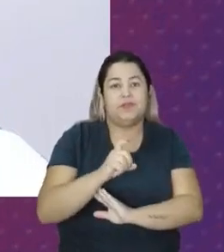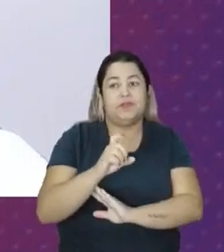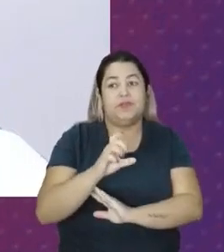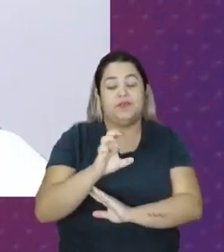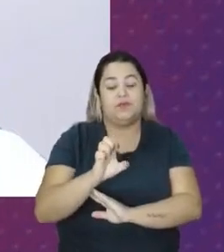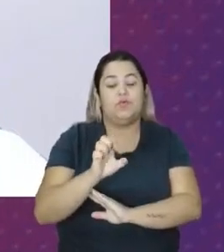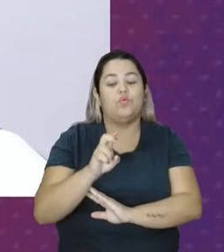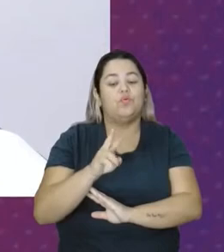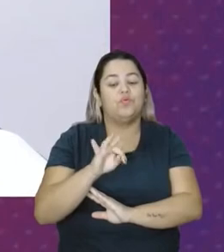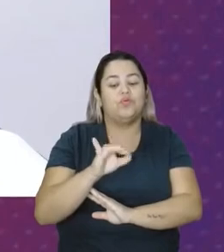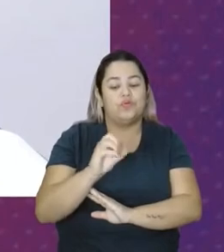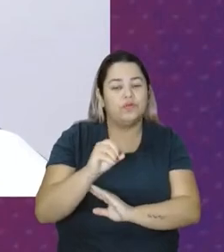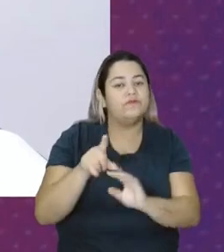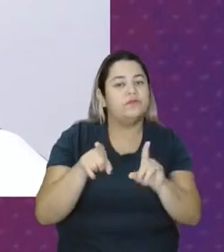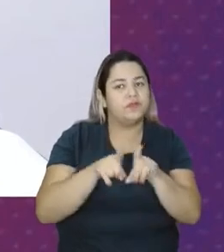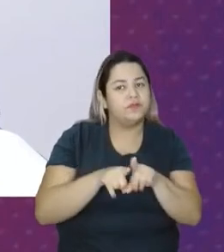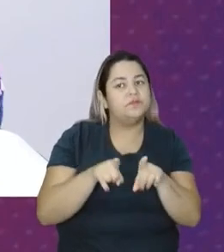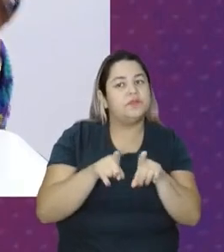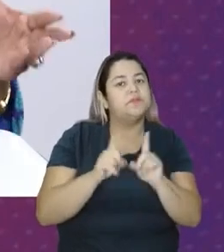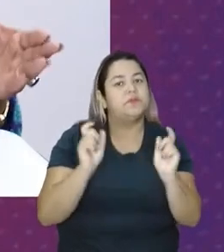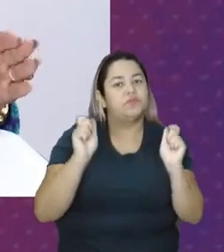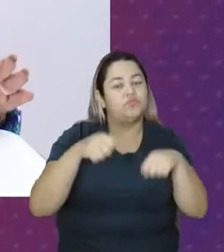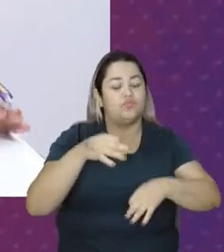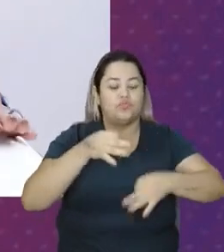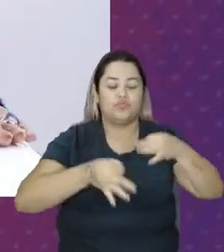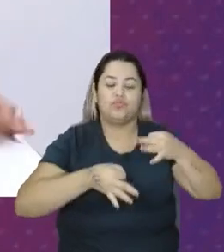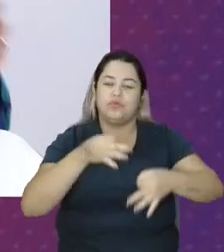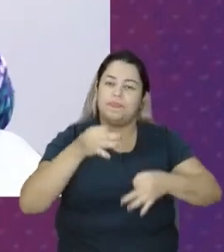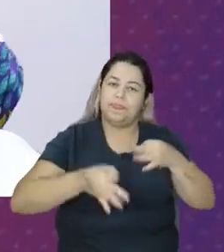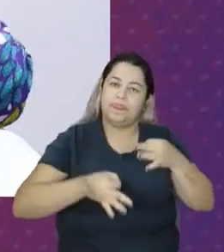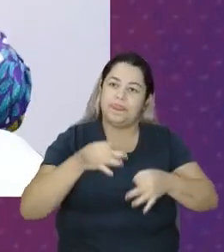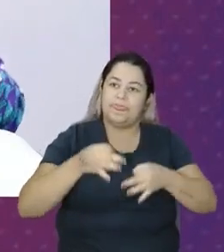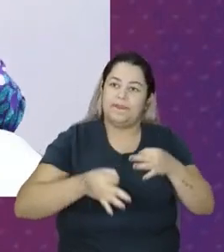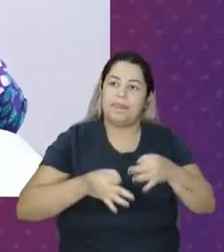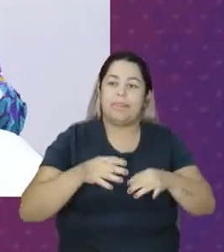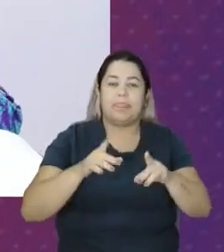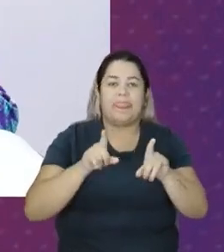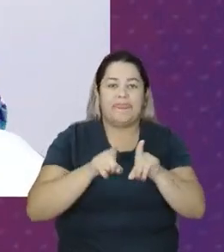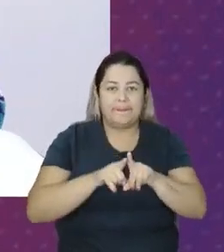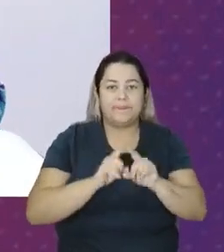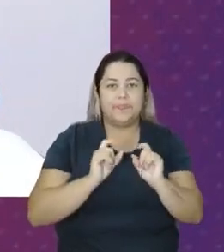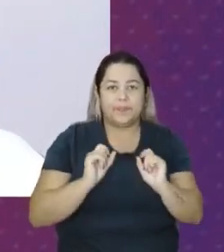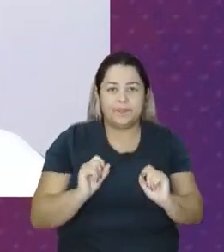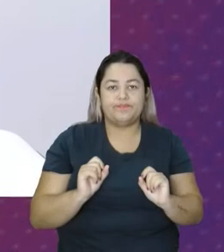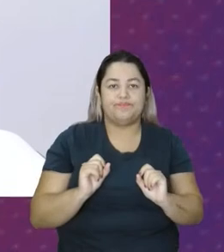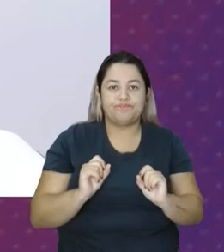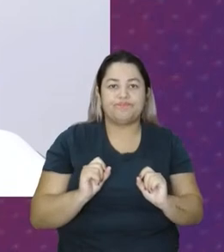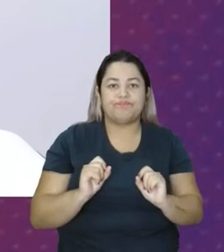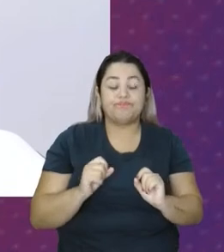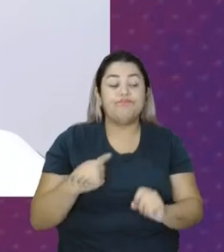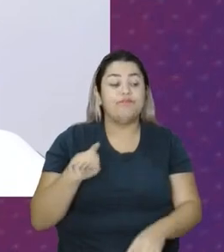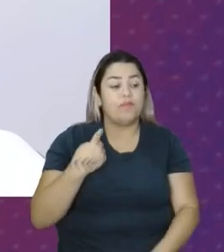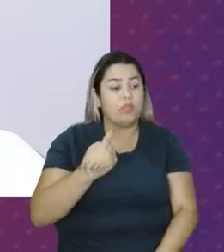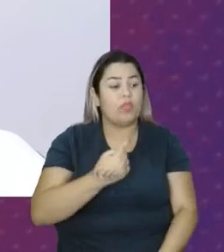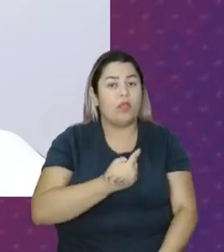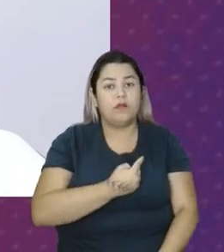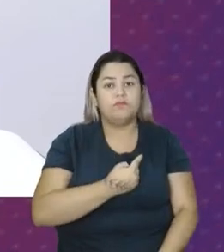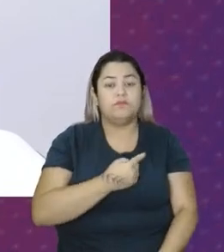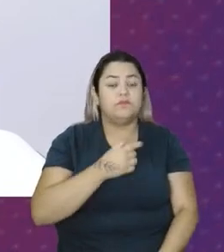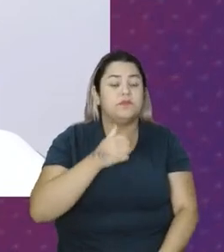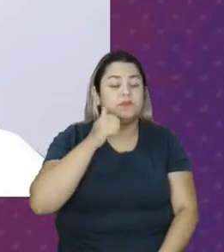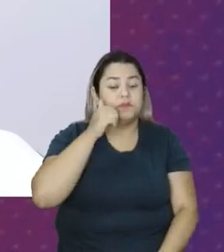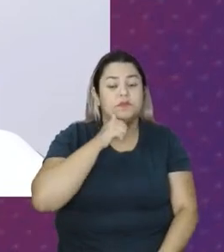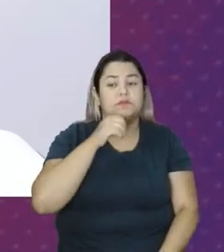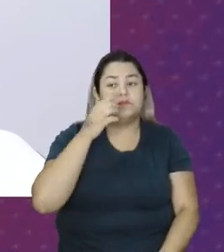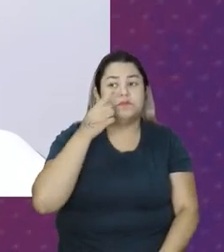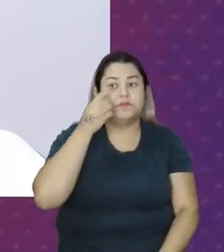estar no Executivo também, precisamos estar no Judiciário, e por isso nós parlamentares negras, eu